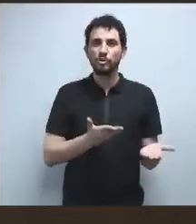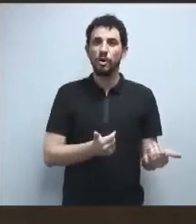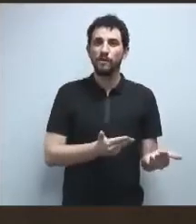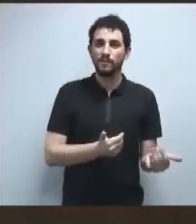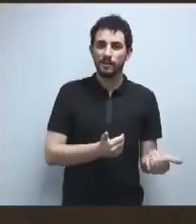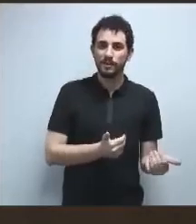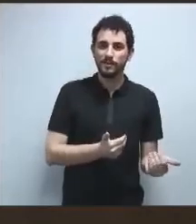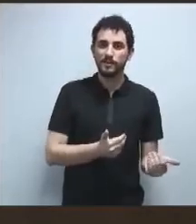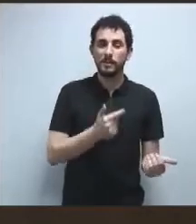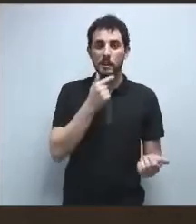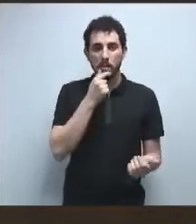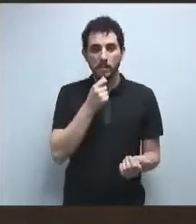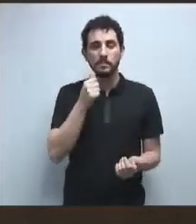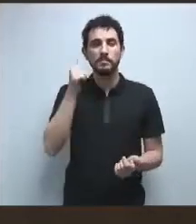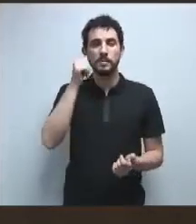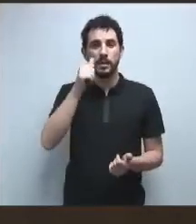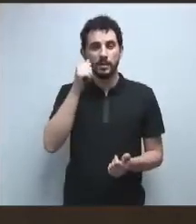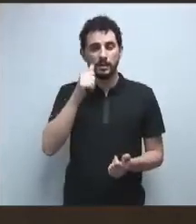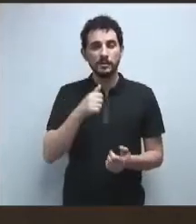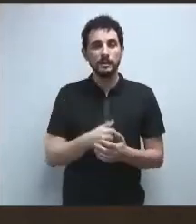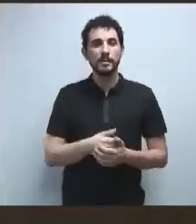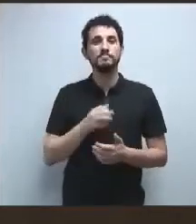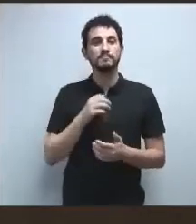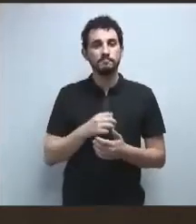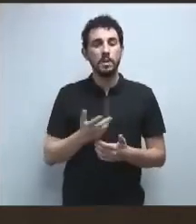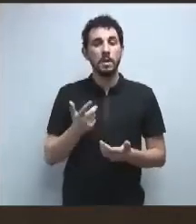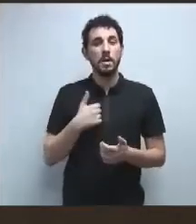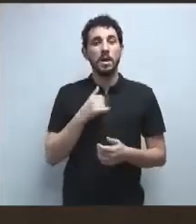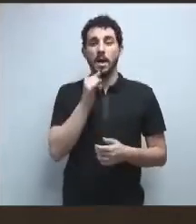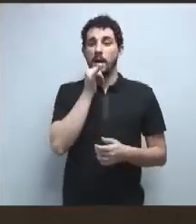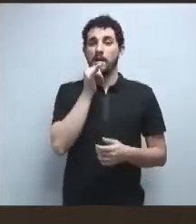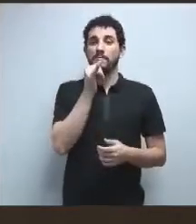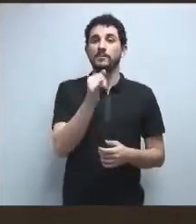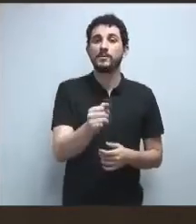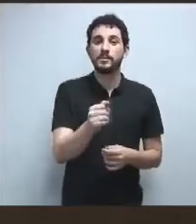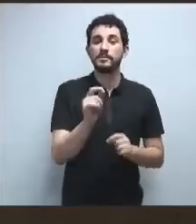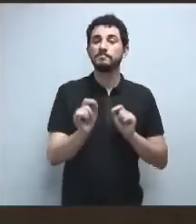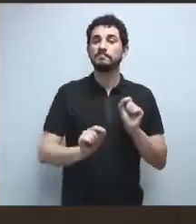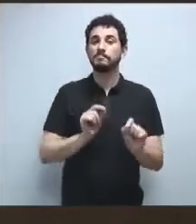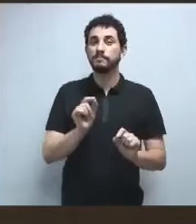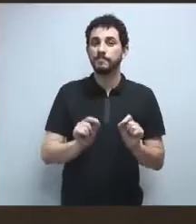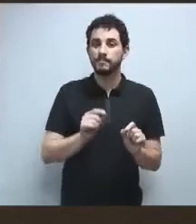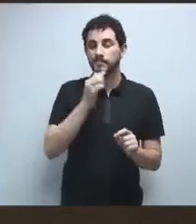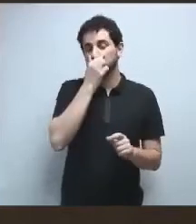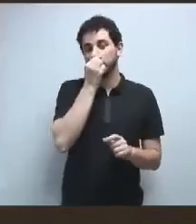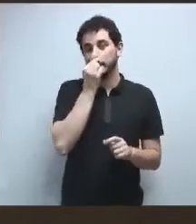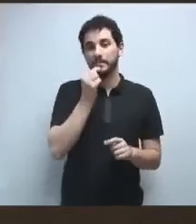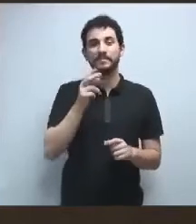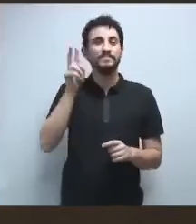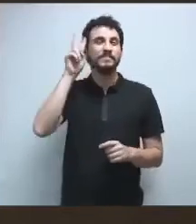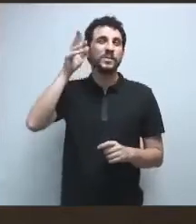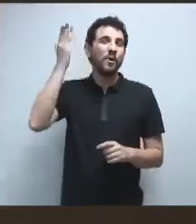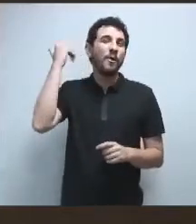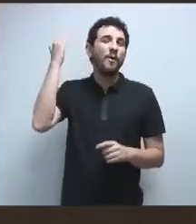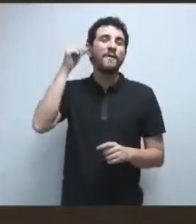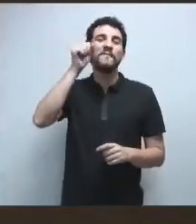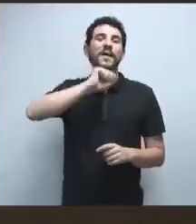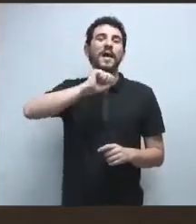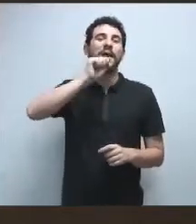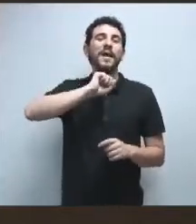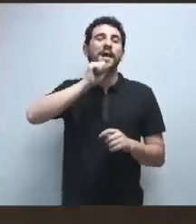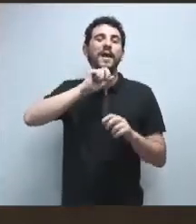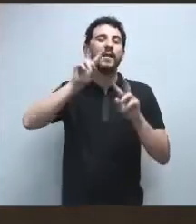jovens eu diria para vocês o seguinte é aquela velha história que eu posso falar